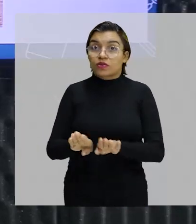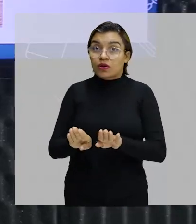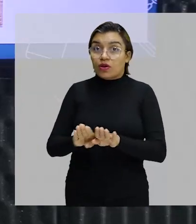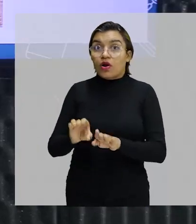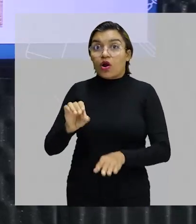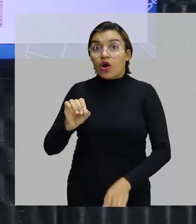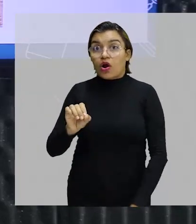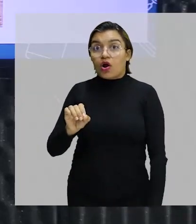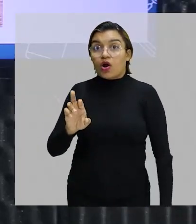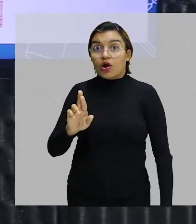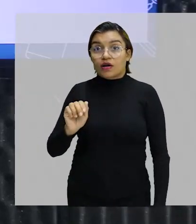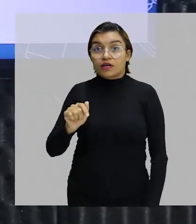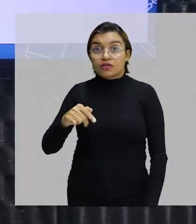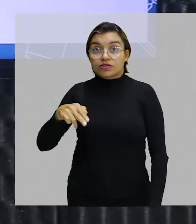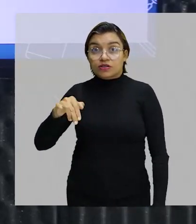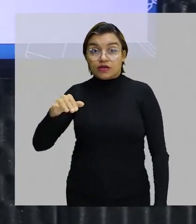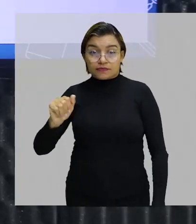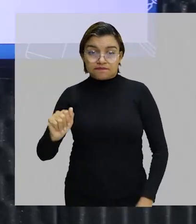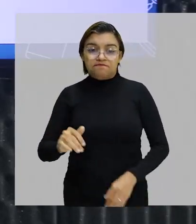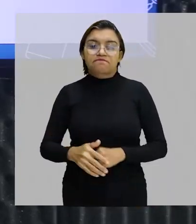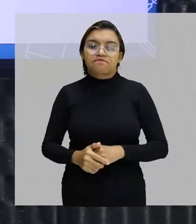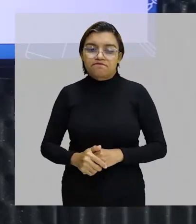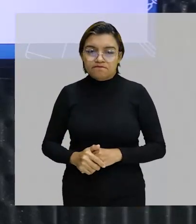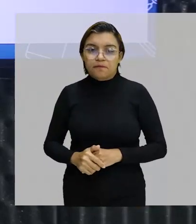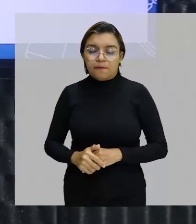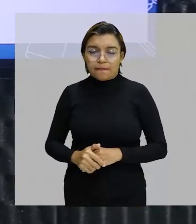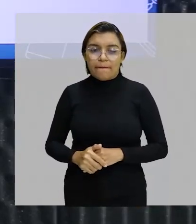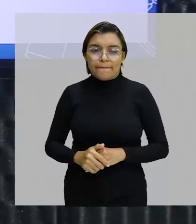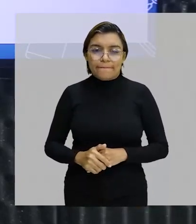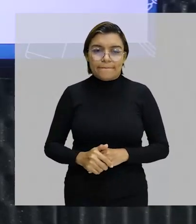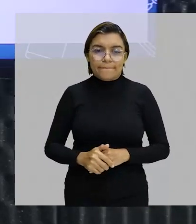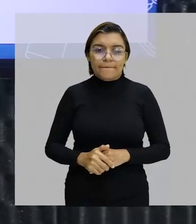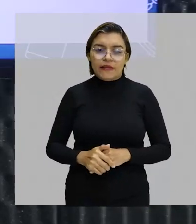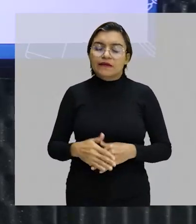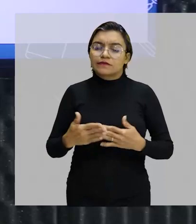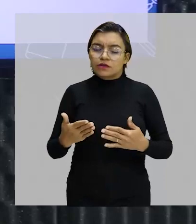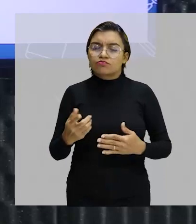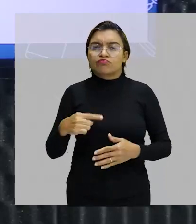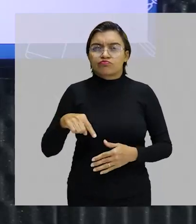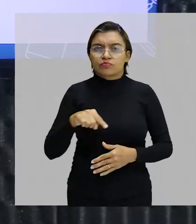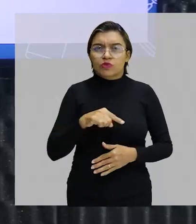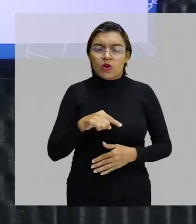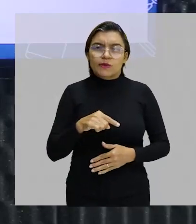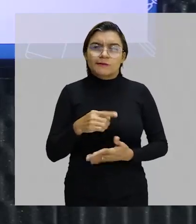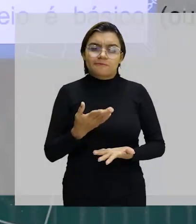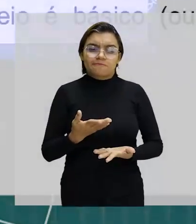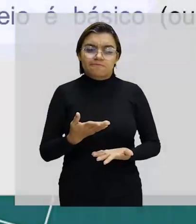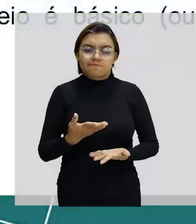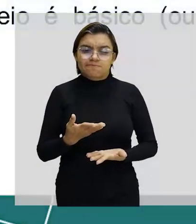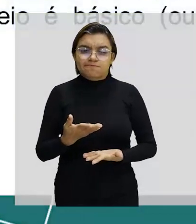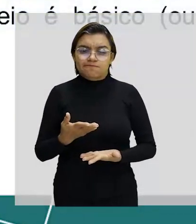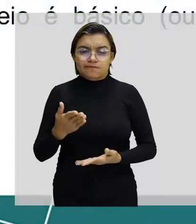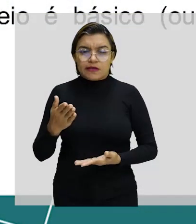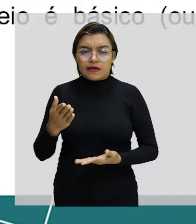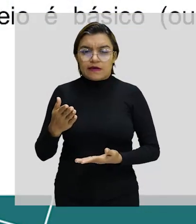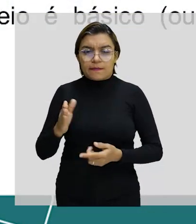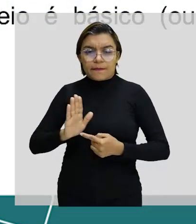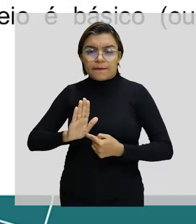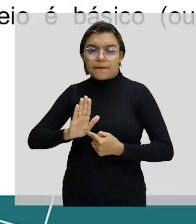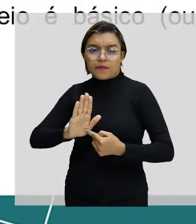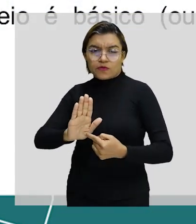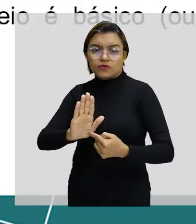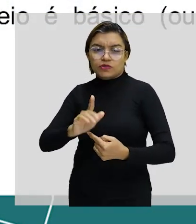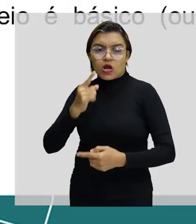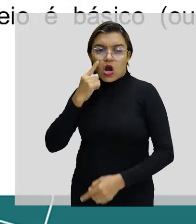compostos orgânicos. Show de bola, turminha? De forma bem genérica, nós temos essa representação.